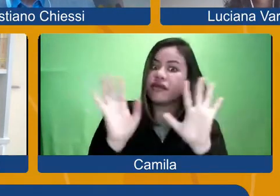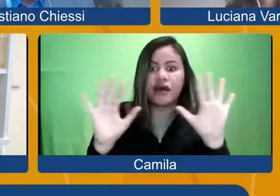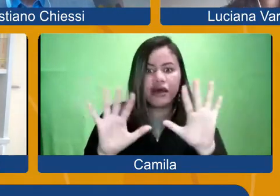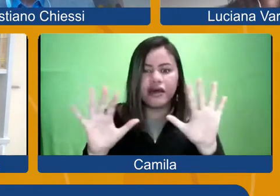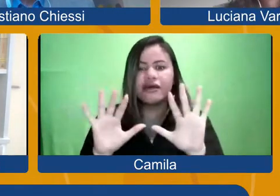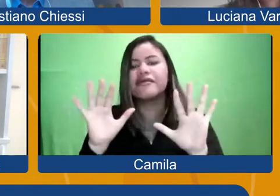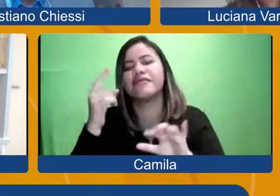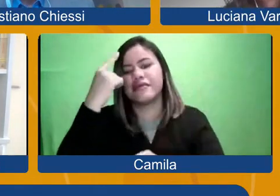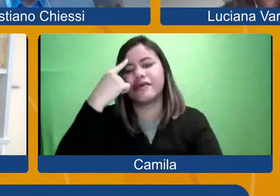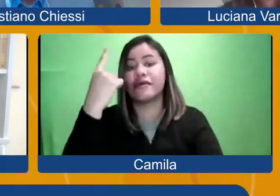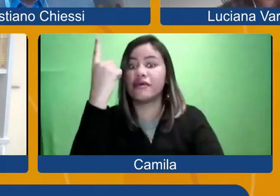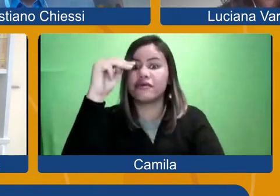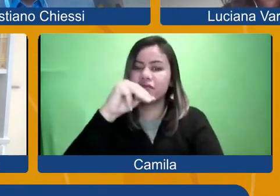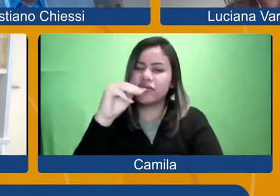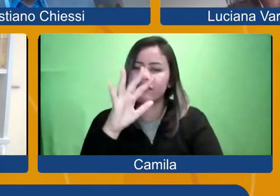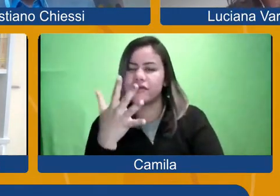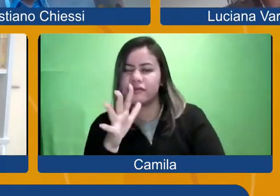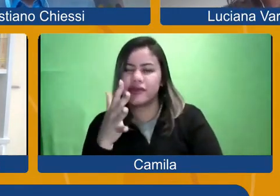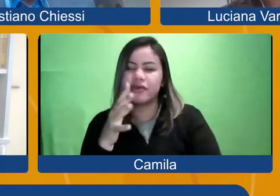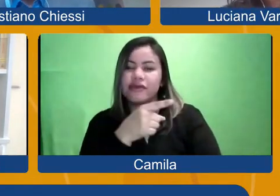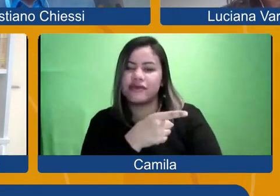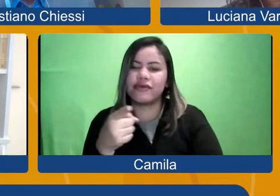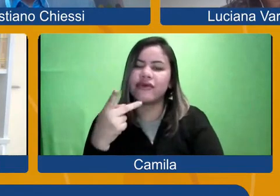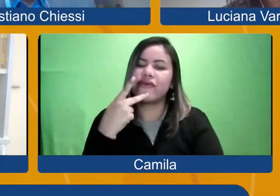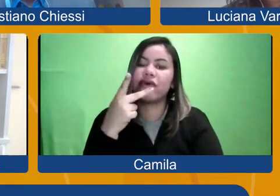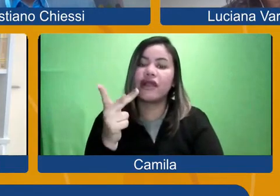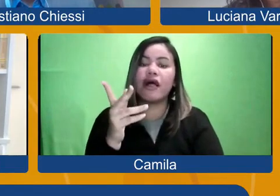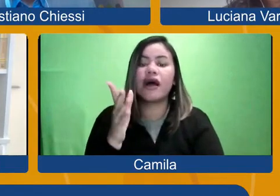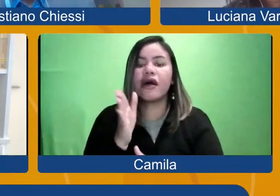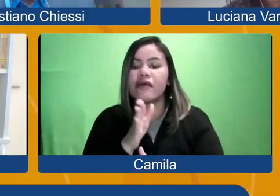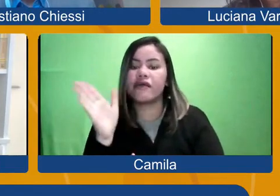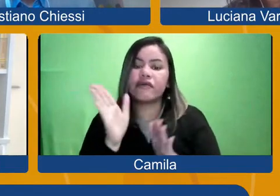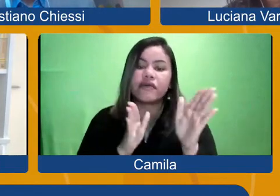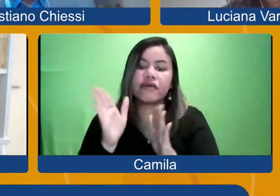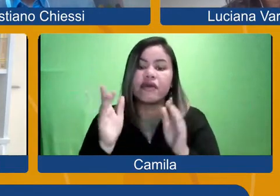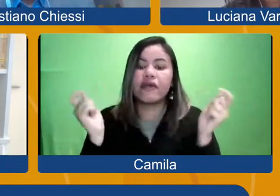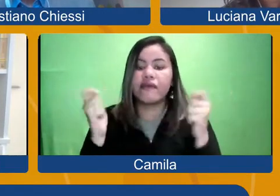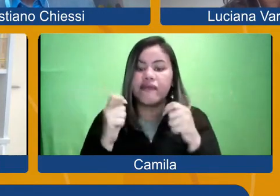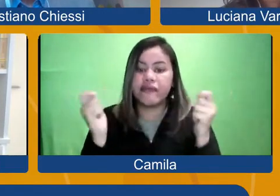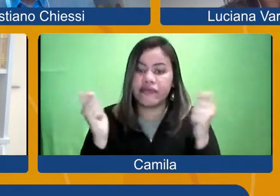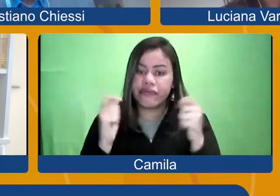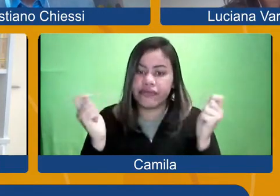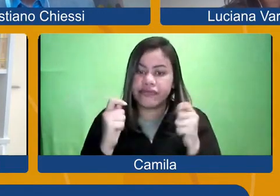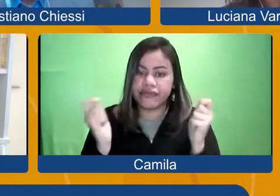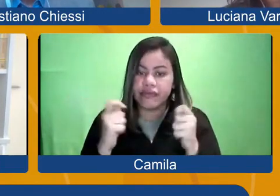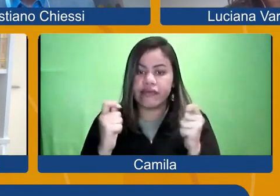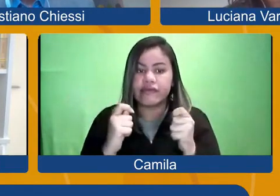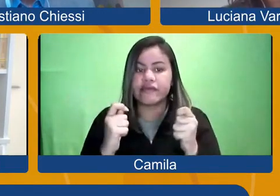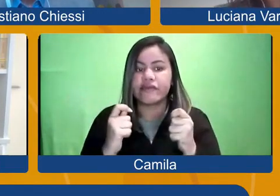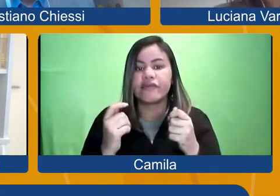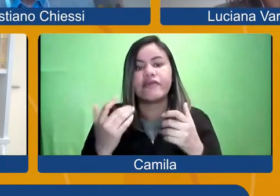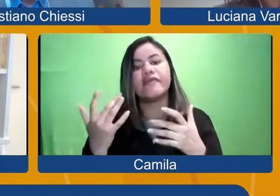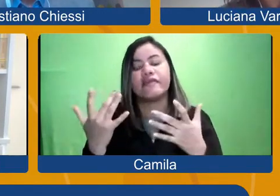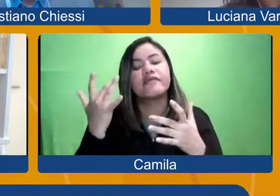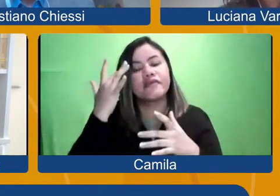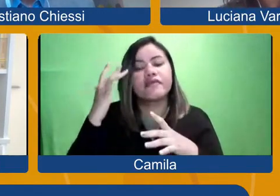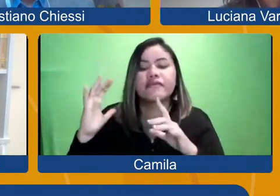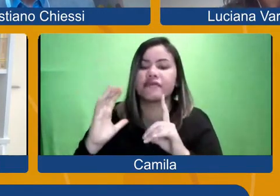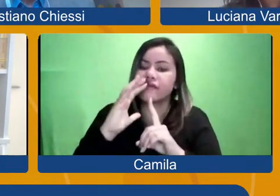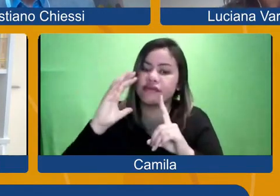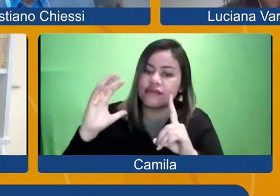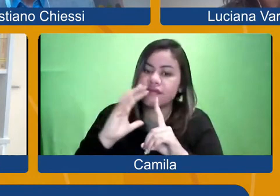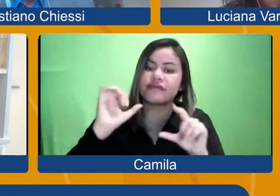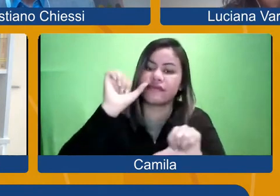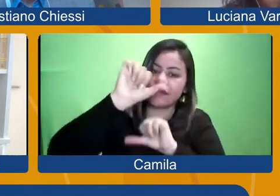temos aqui, pudesse nos apontar caminhos possíveis ainda. Eu acho que a mobilização social ainda é possível, a gente pode reverter esse